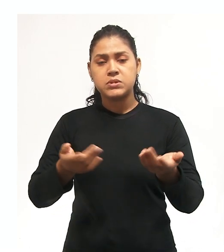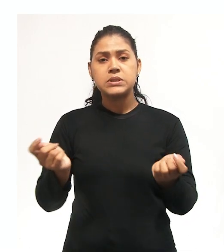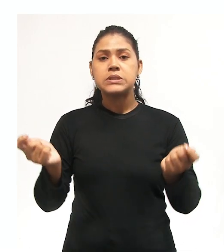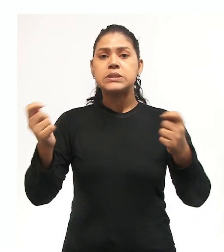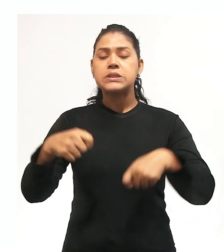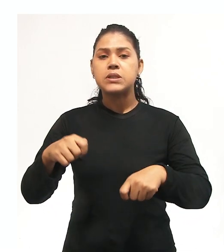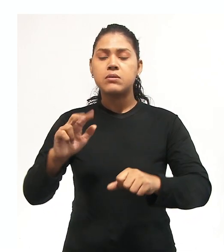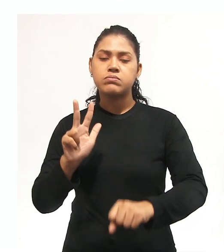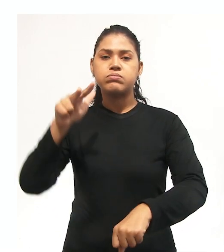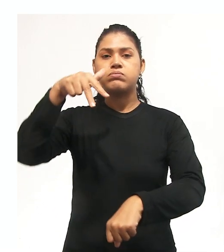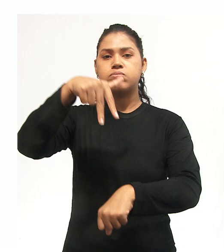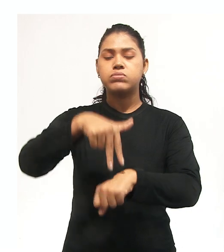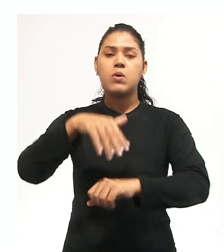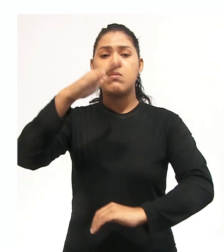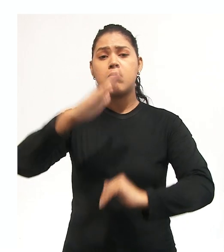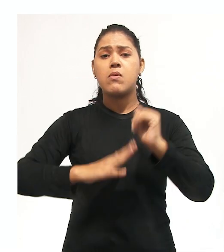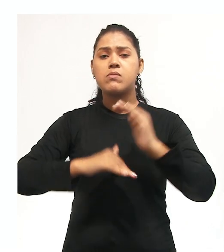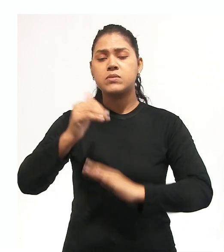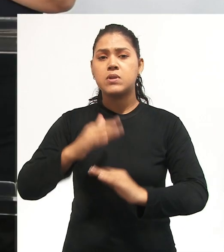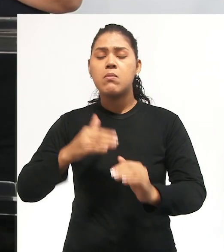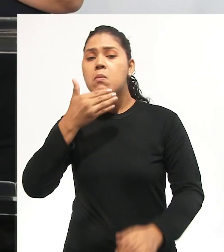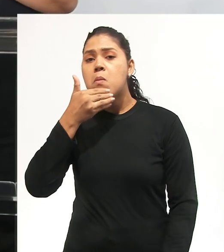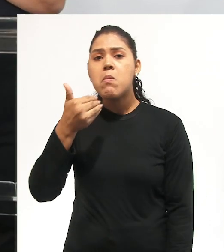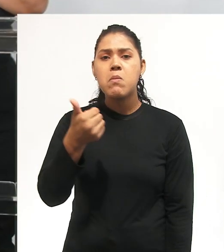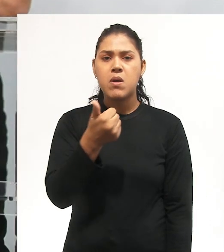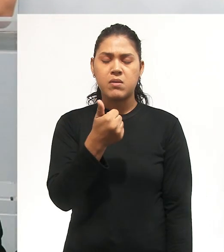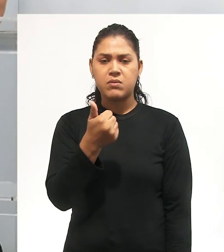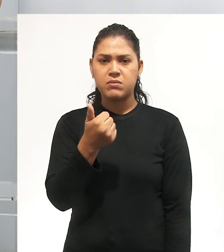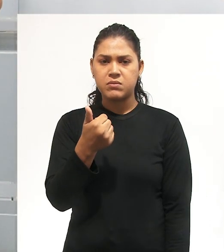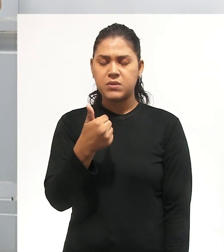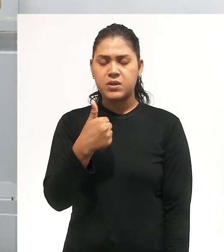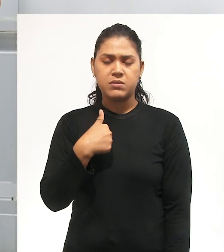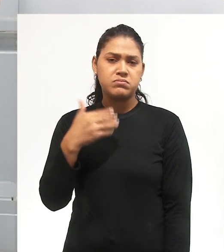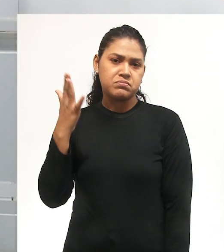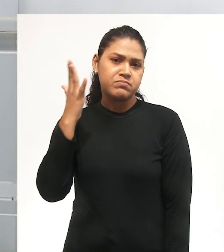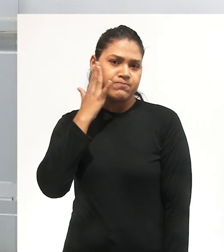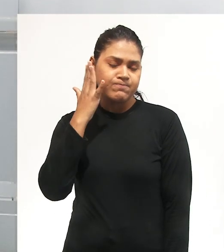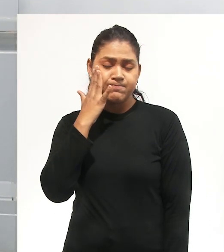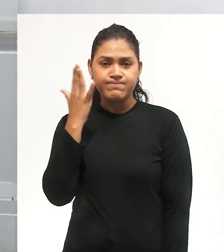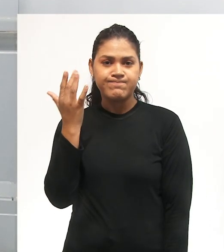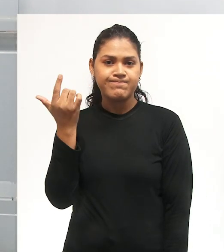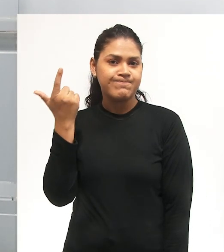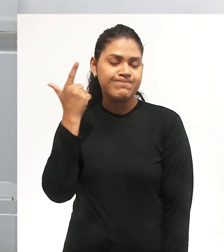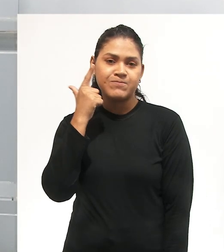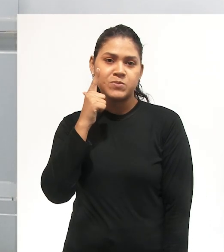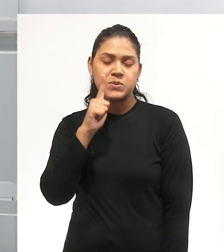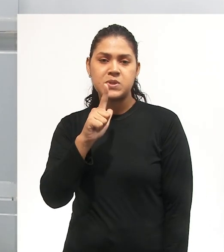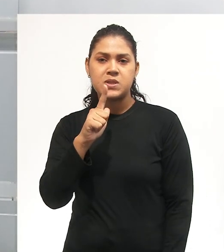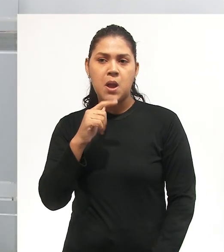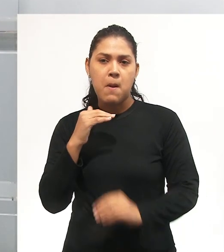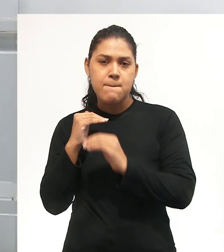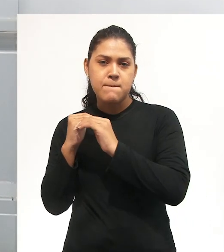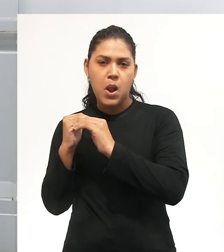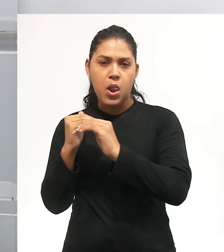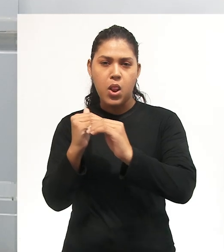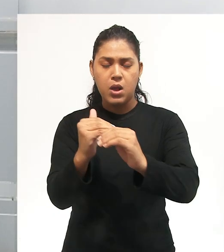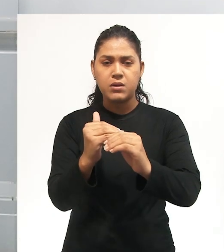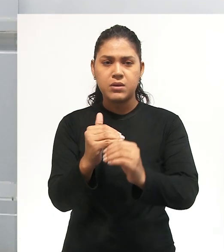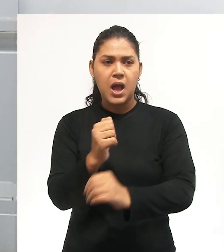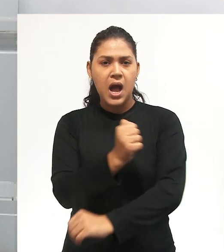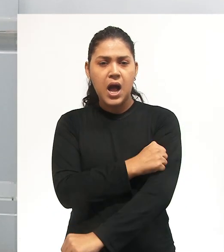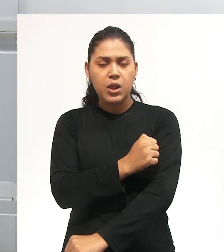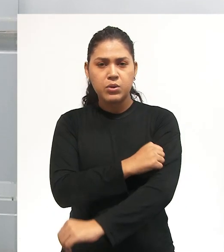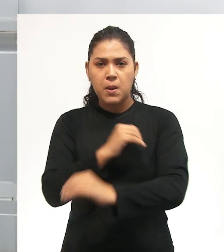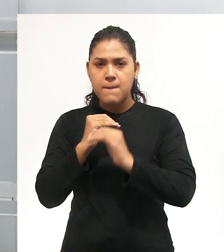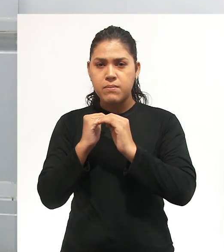tendo a me tornar um profissional melhor. Porque eu sei que eu não vou fazer, eu não vou deixar todos